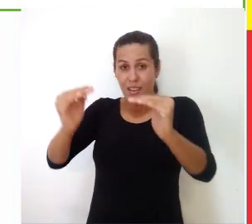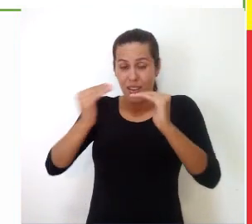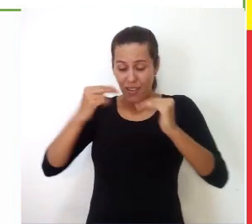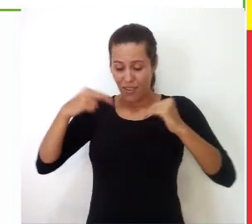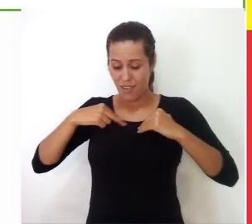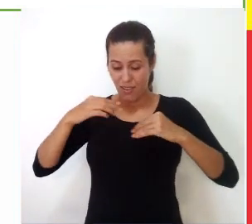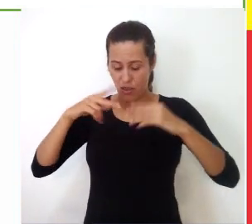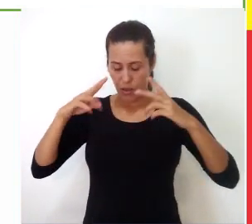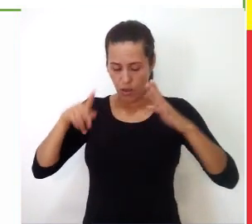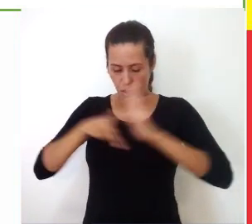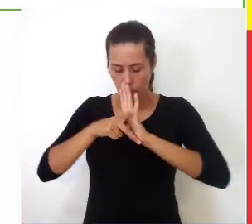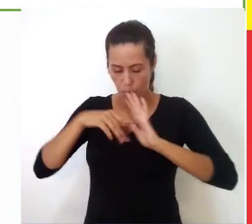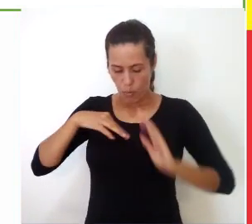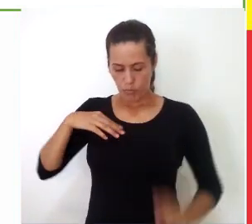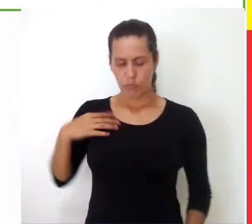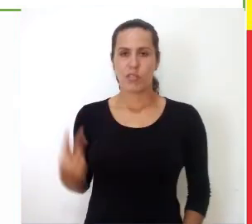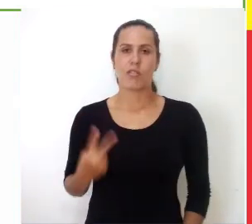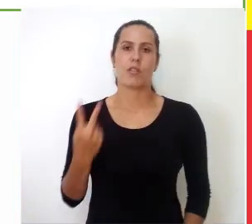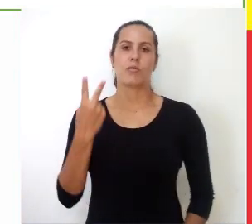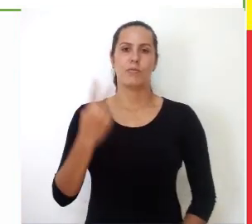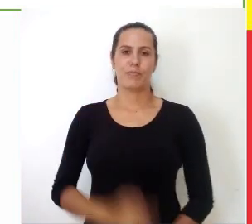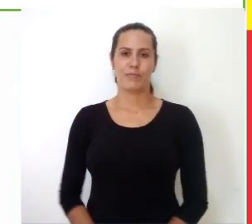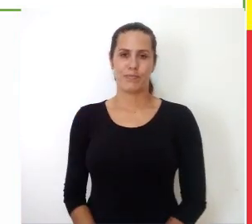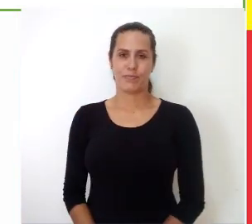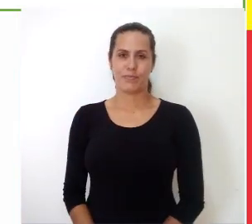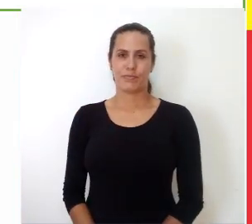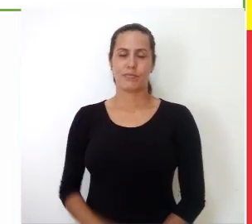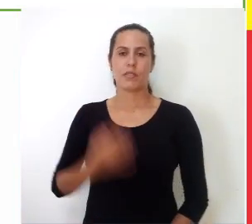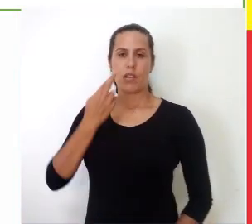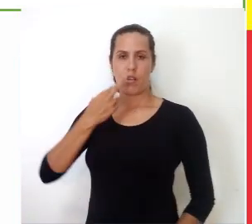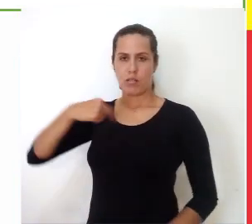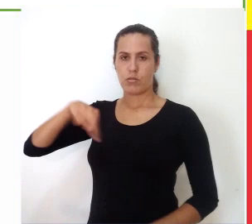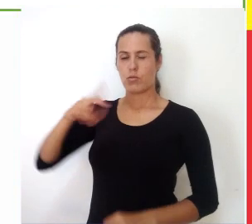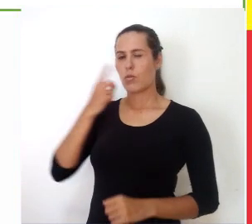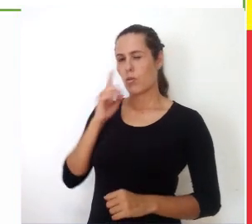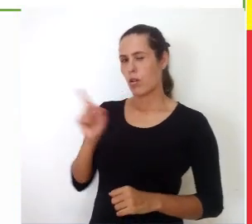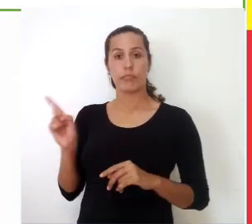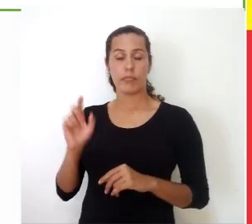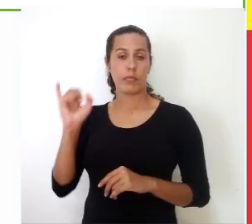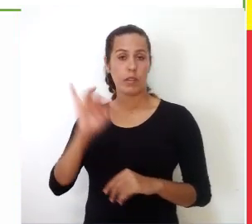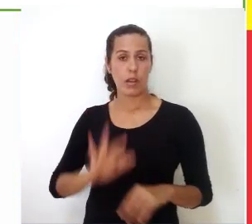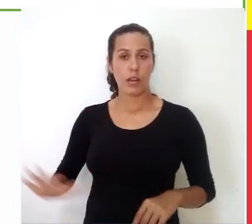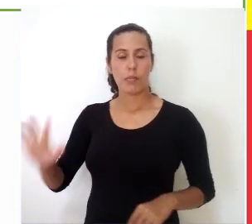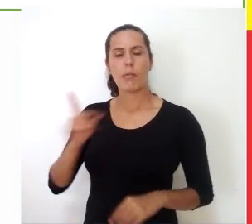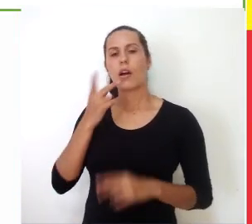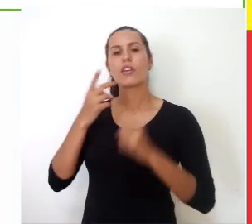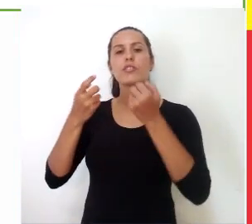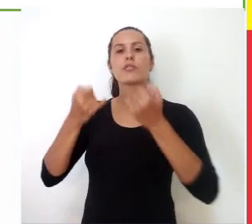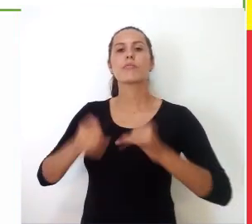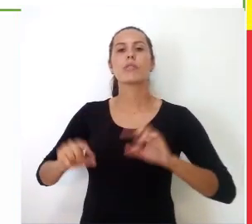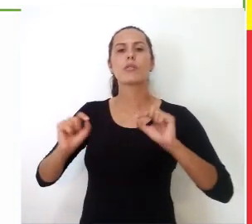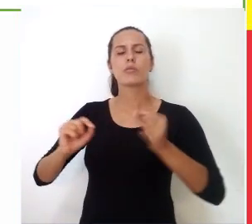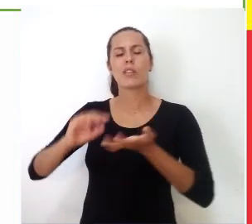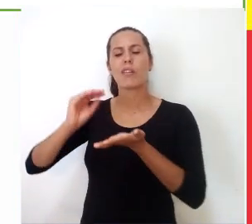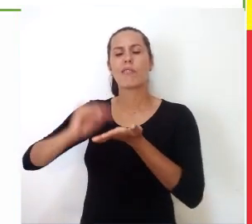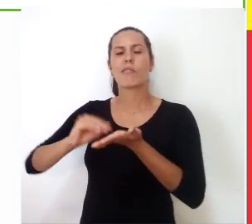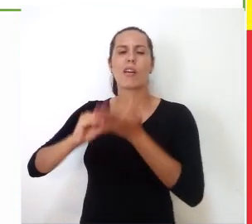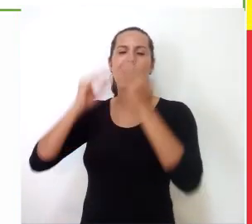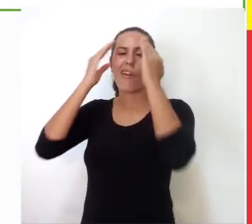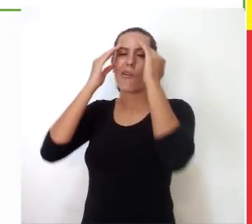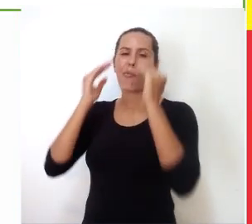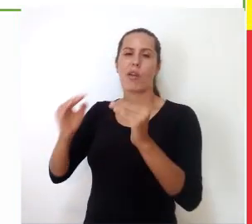Essa figura que eu estou colocando aqui, que está na tela, ela está simbolizando isso, olha, justamente a falta